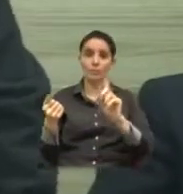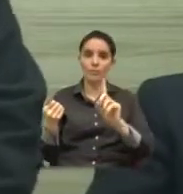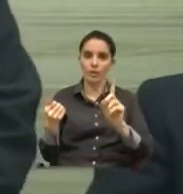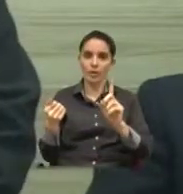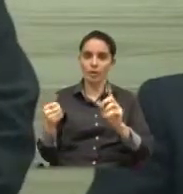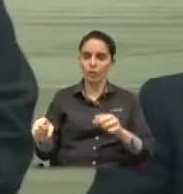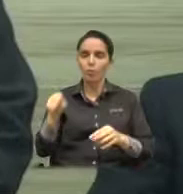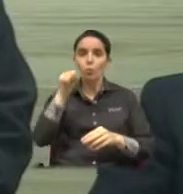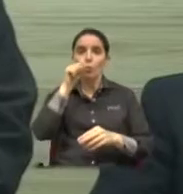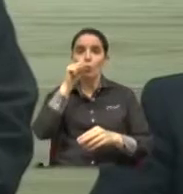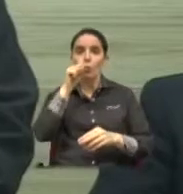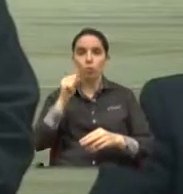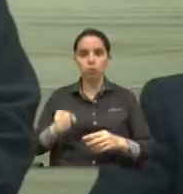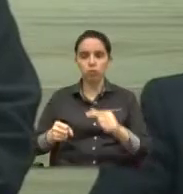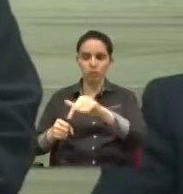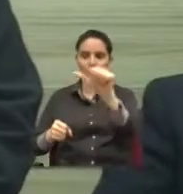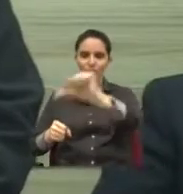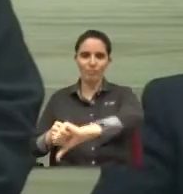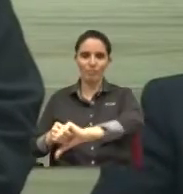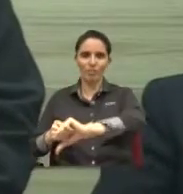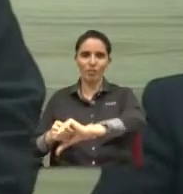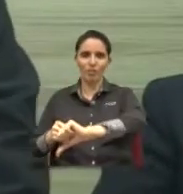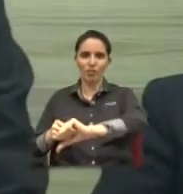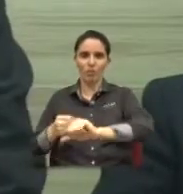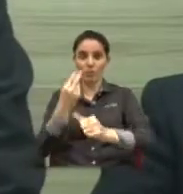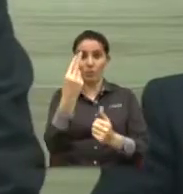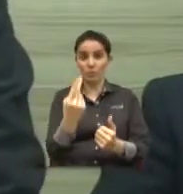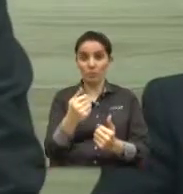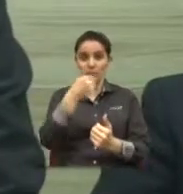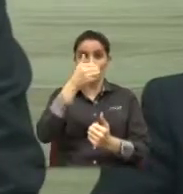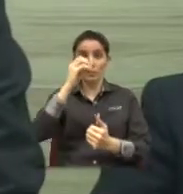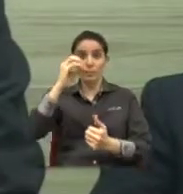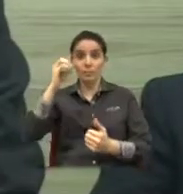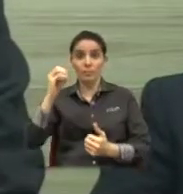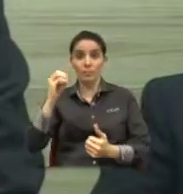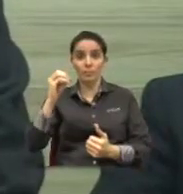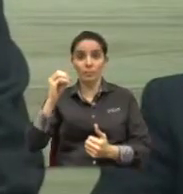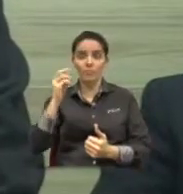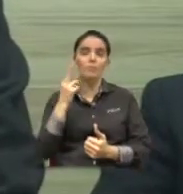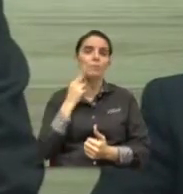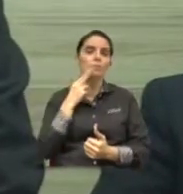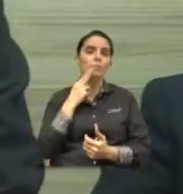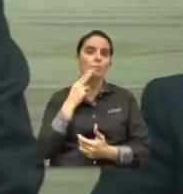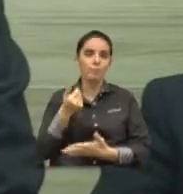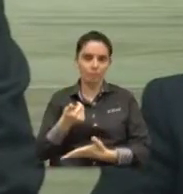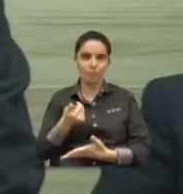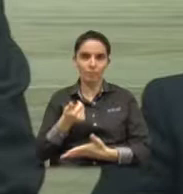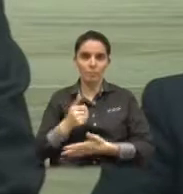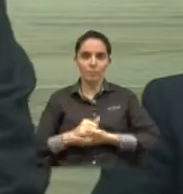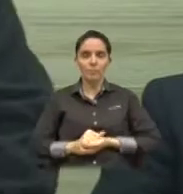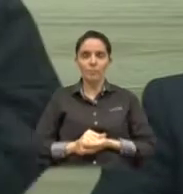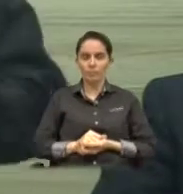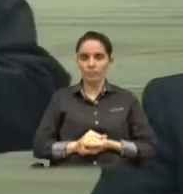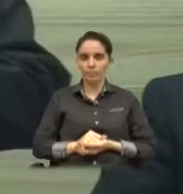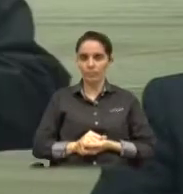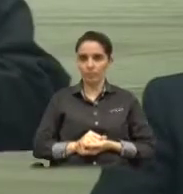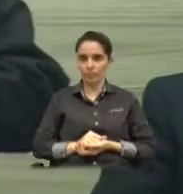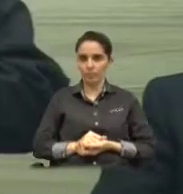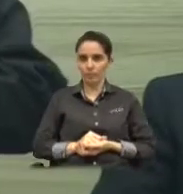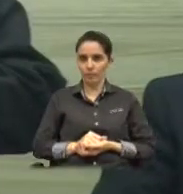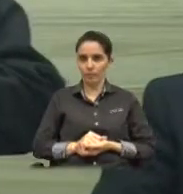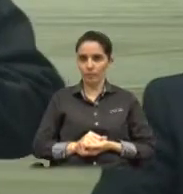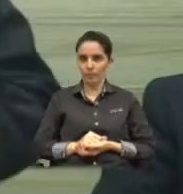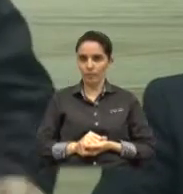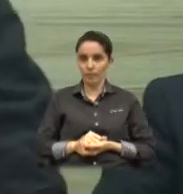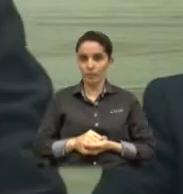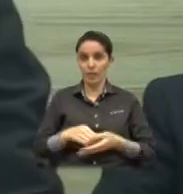Queremos consolidar essa informação junto aos adolescentes. Outra razão é que a falta de